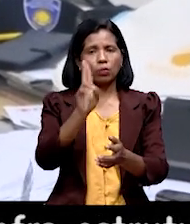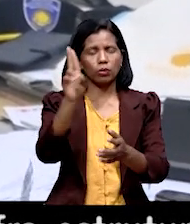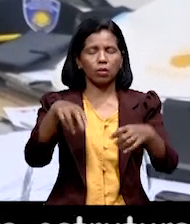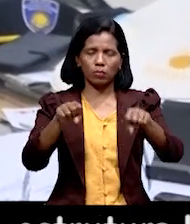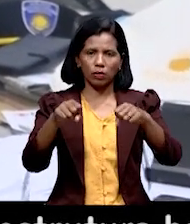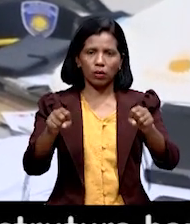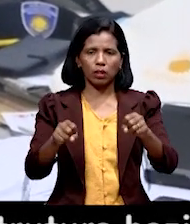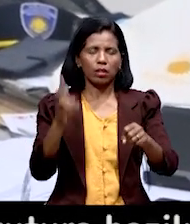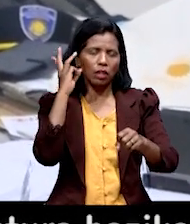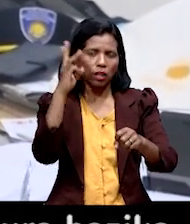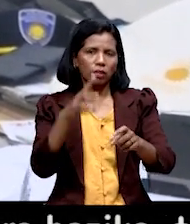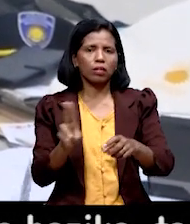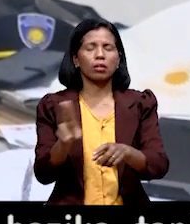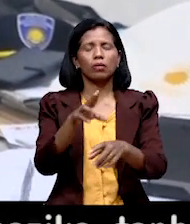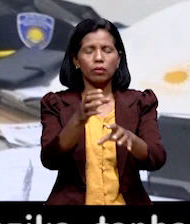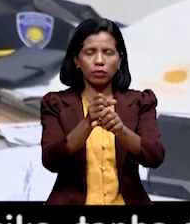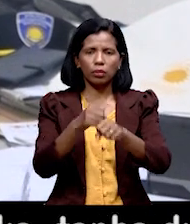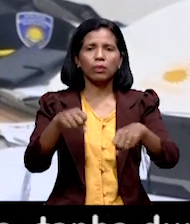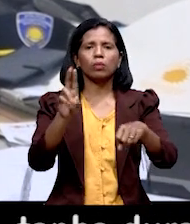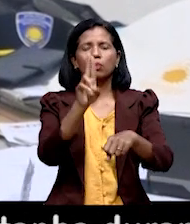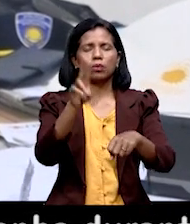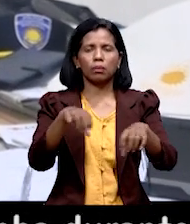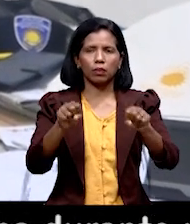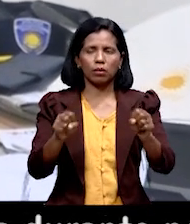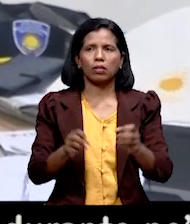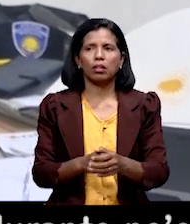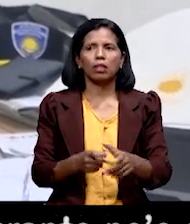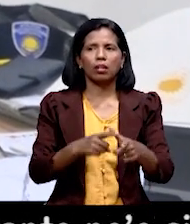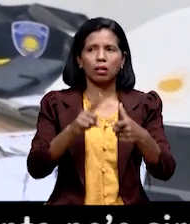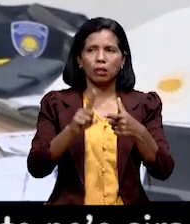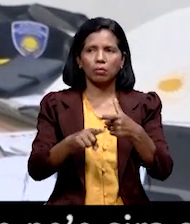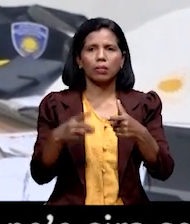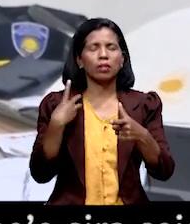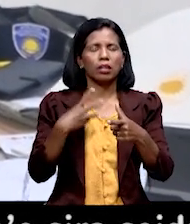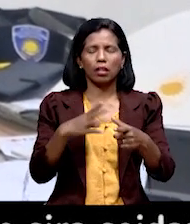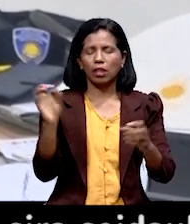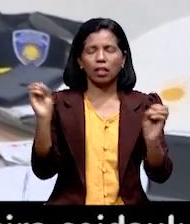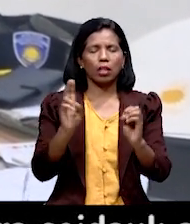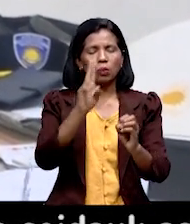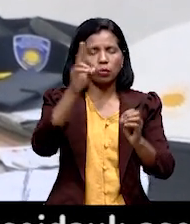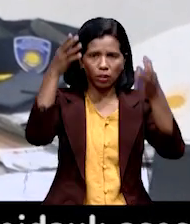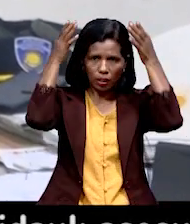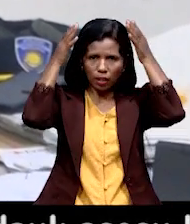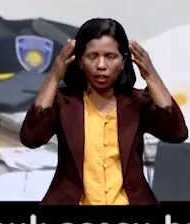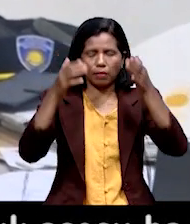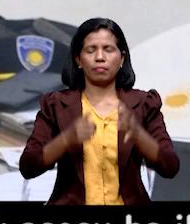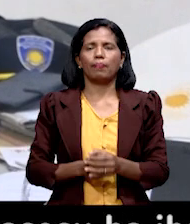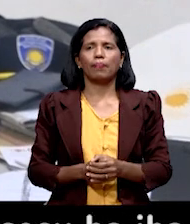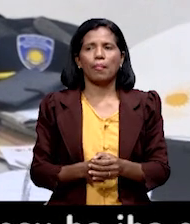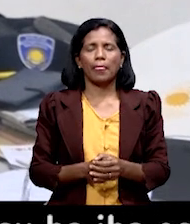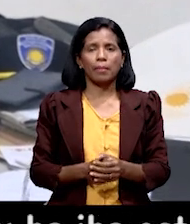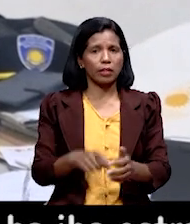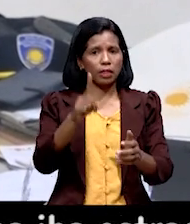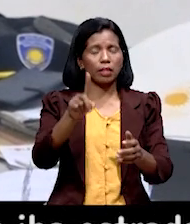lá no toda, e pior liutan mak ita ni estran sirane la uza kapset. Antau ang momento accident ni ida mate kera